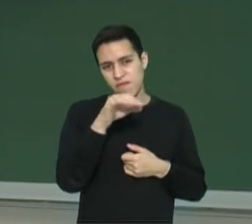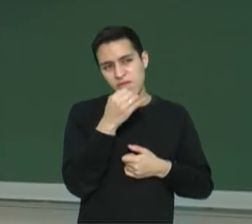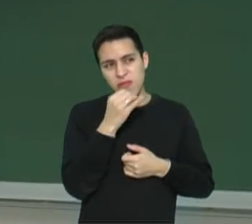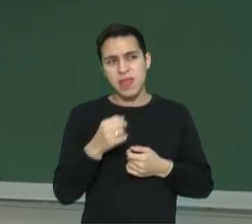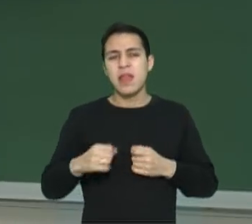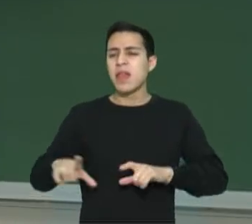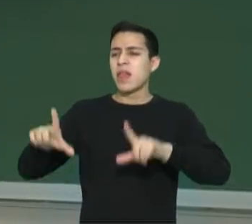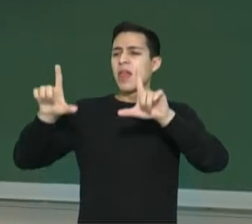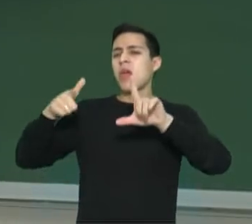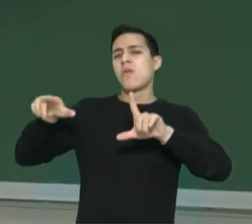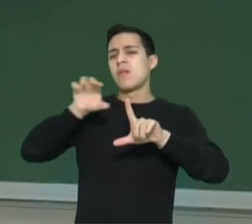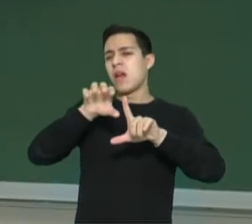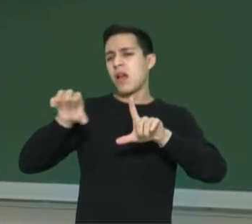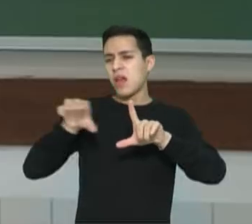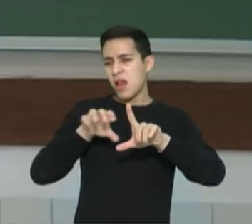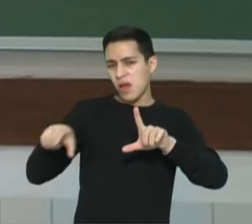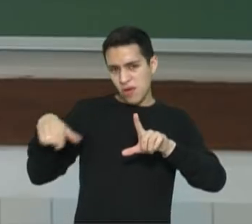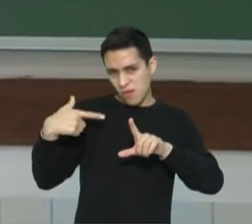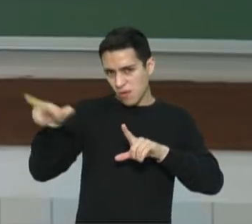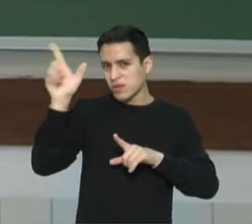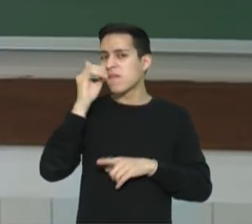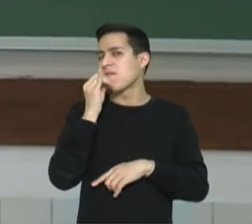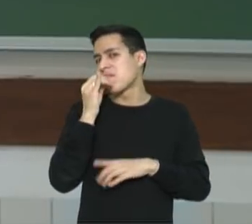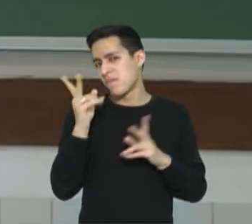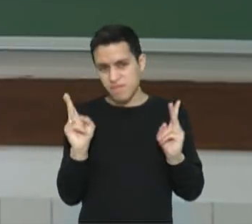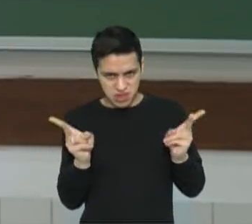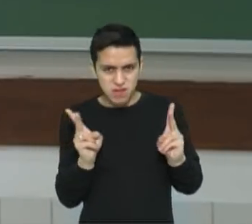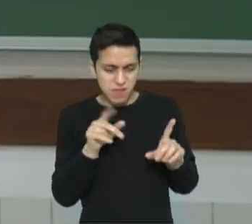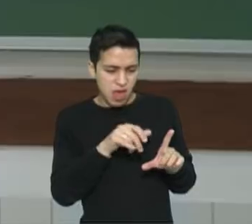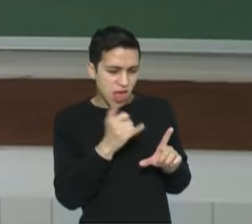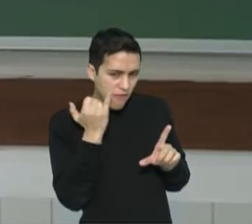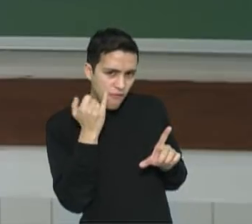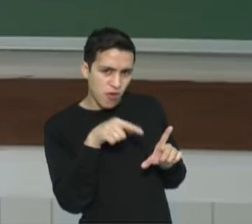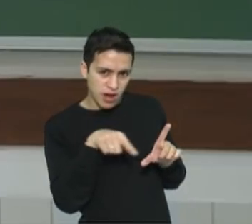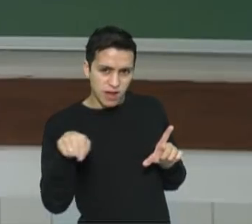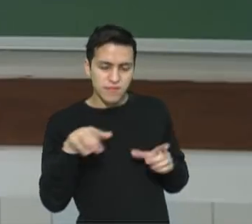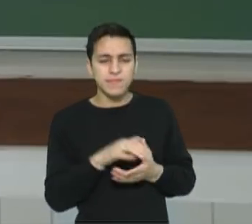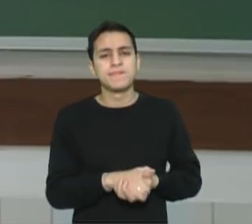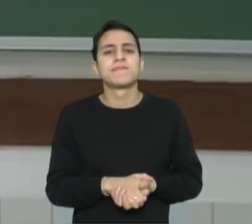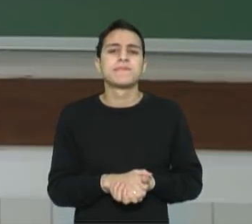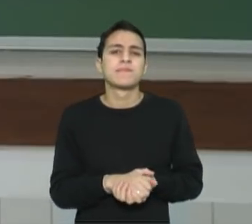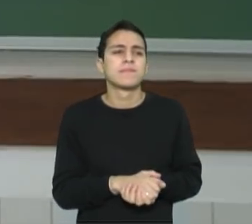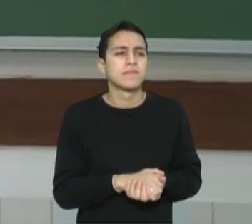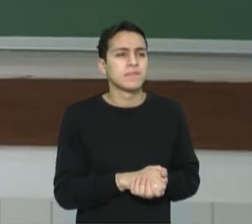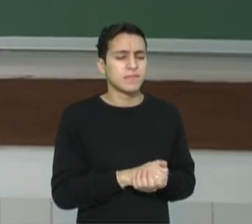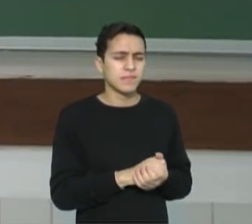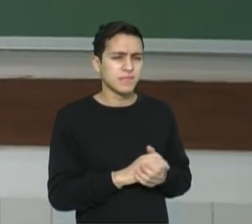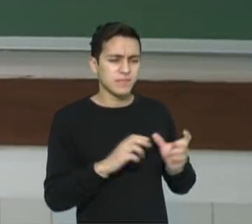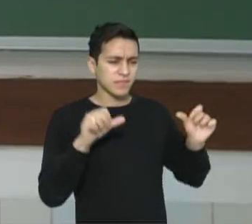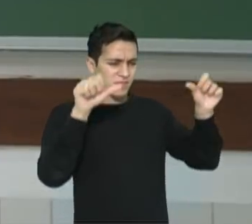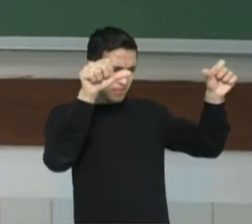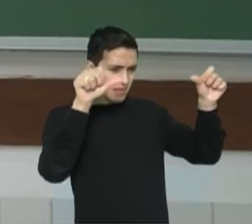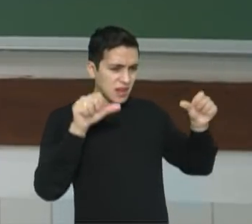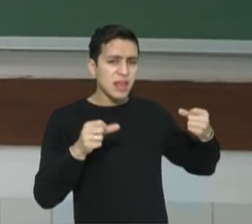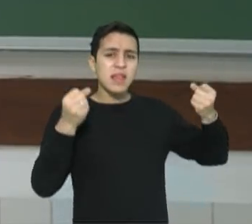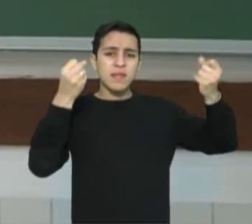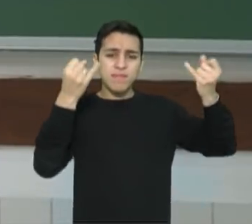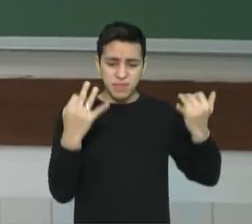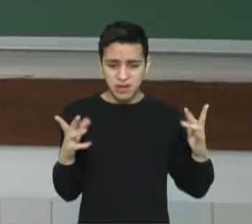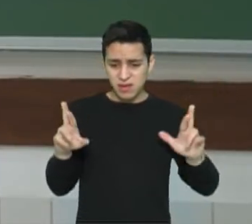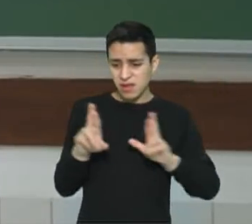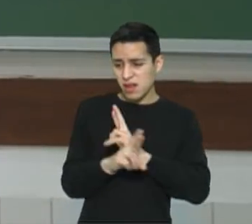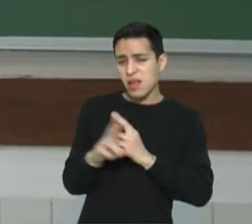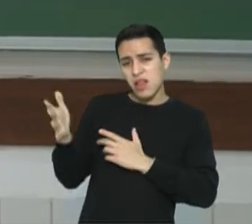E este é outro exemplo, tá? Ambos infográficos tratam da teoria do